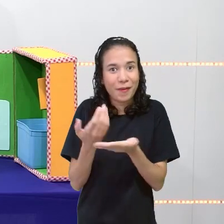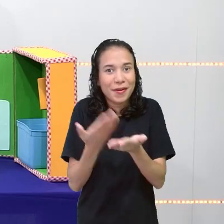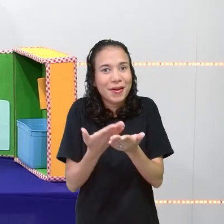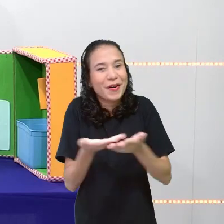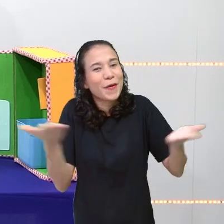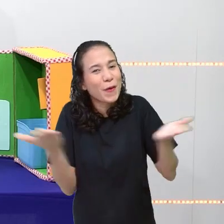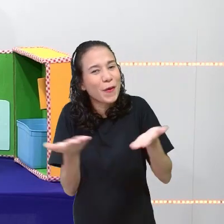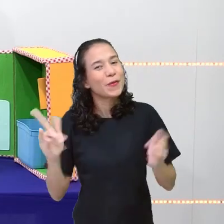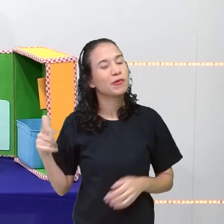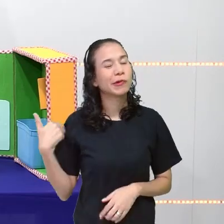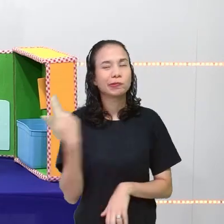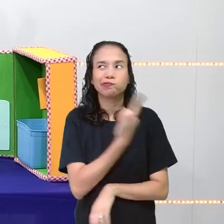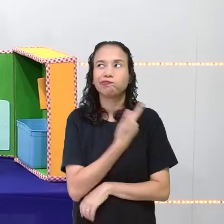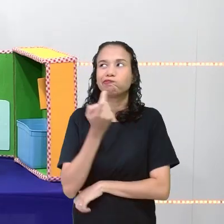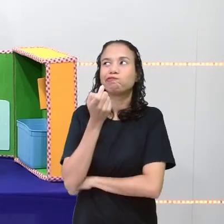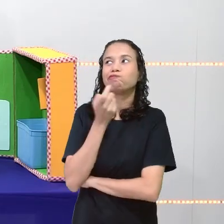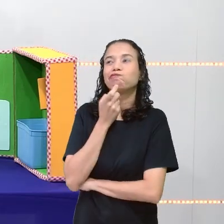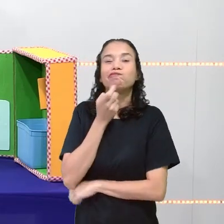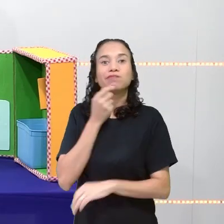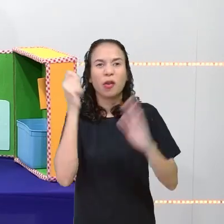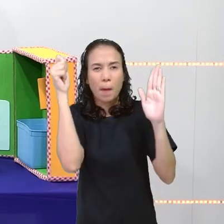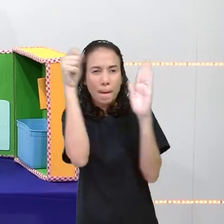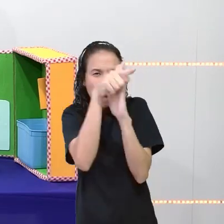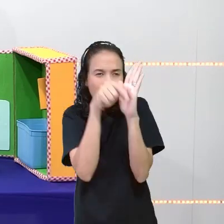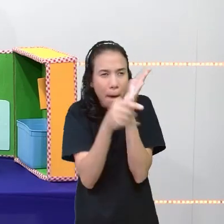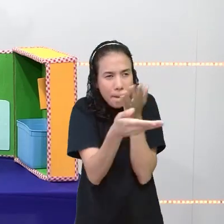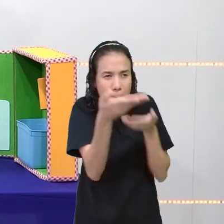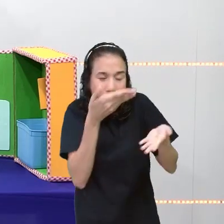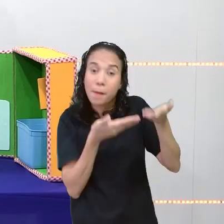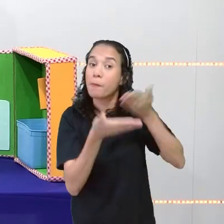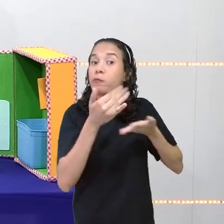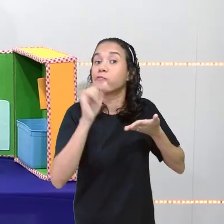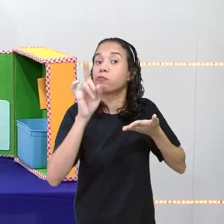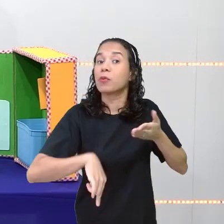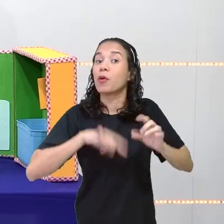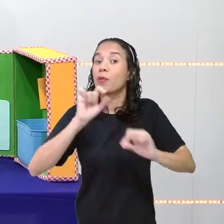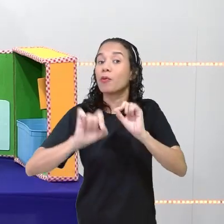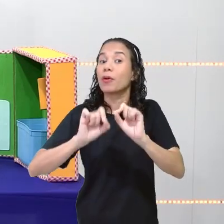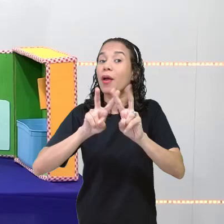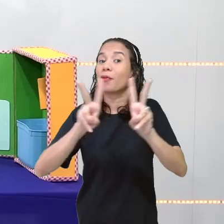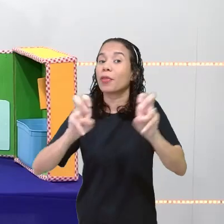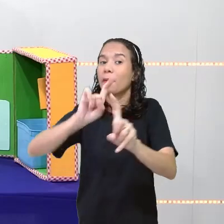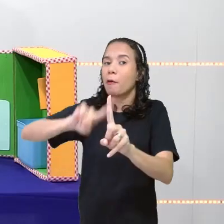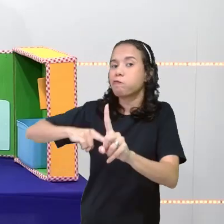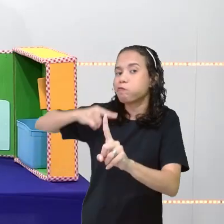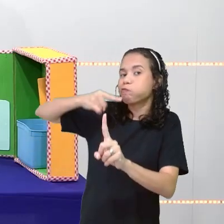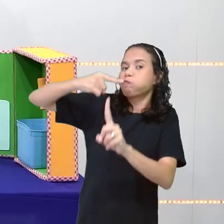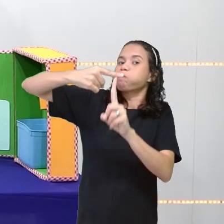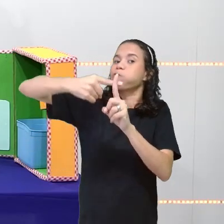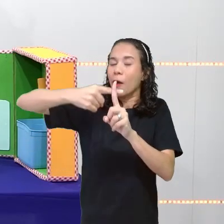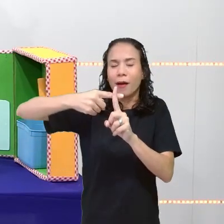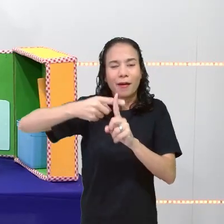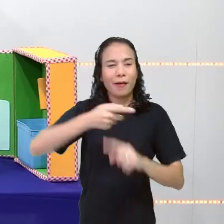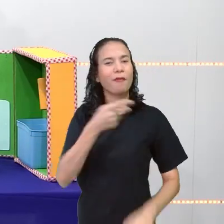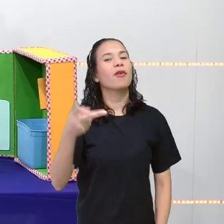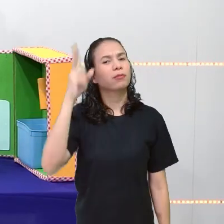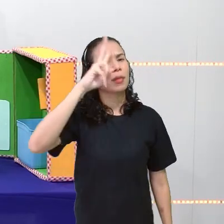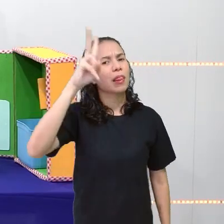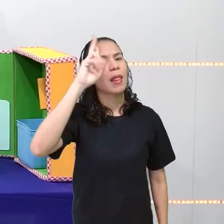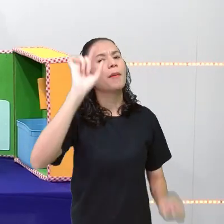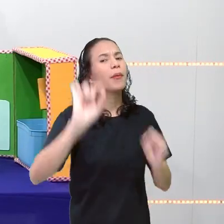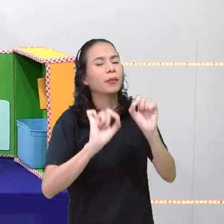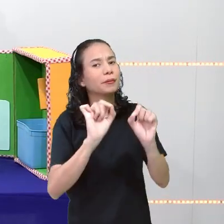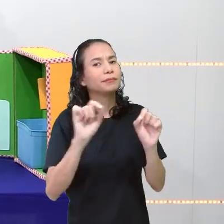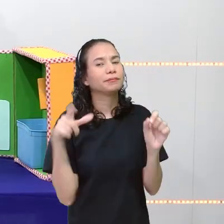de hoje a gente vai fazer um quiz, só que esse quiz é da adição. Adição, você já lembra de quê?